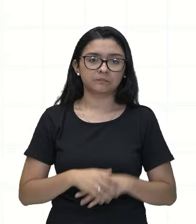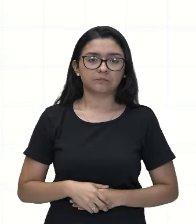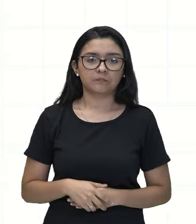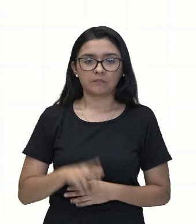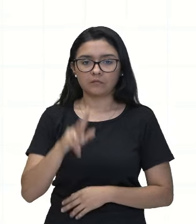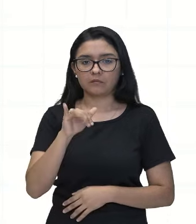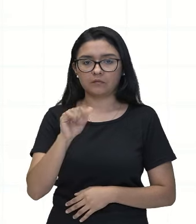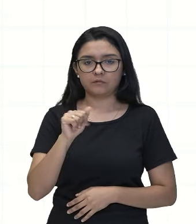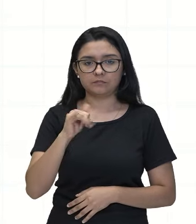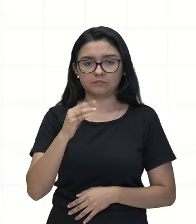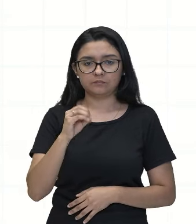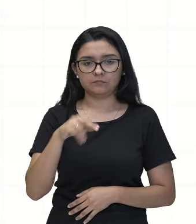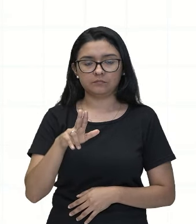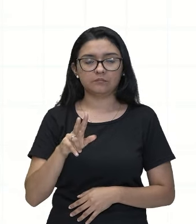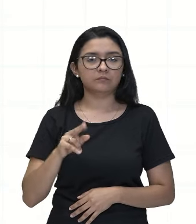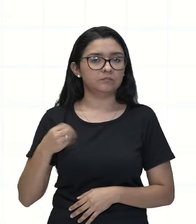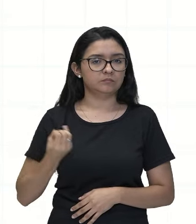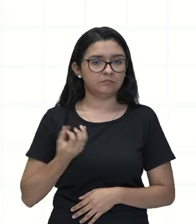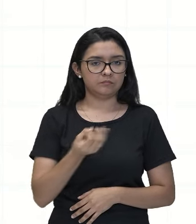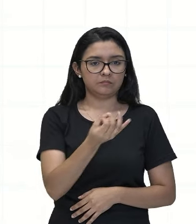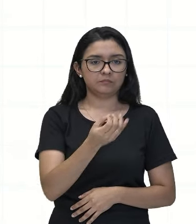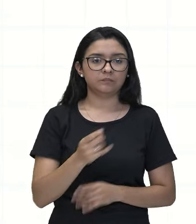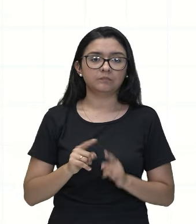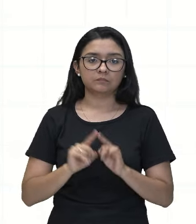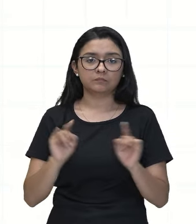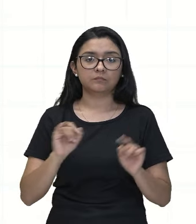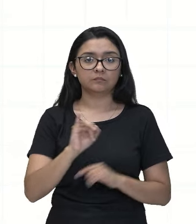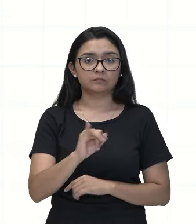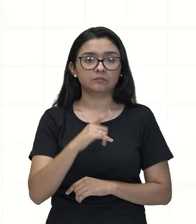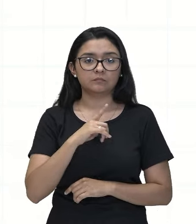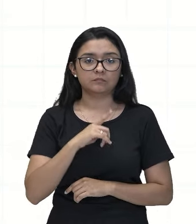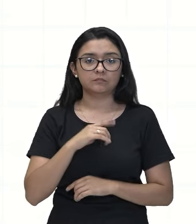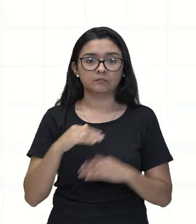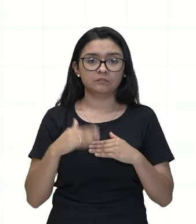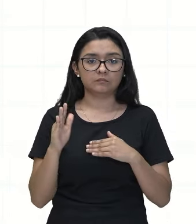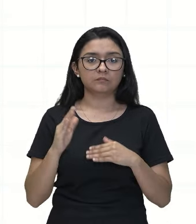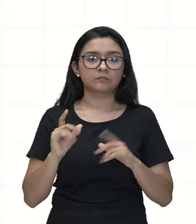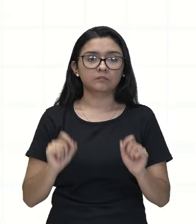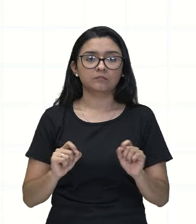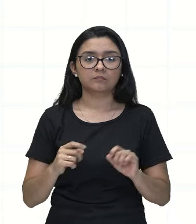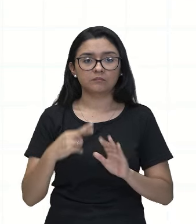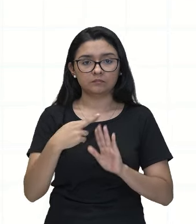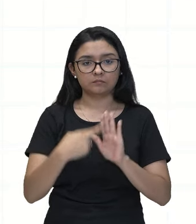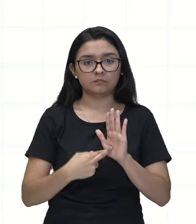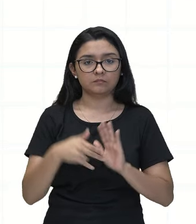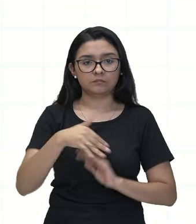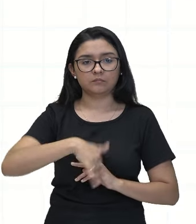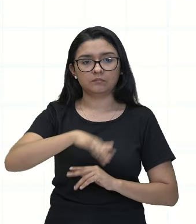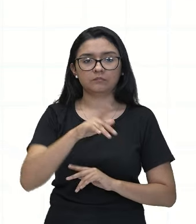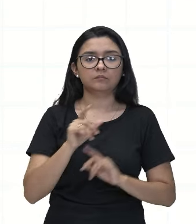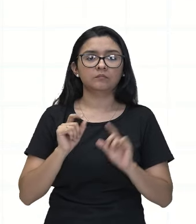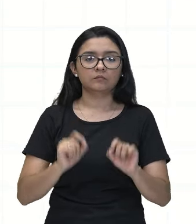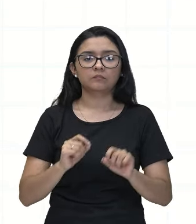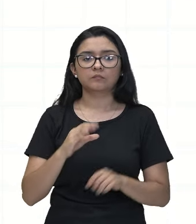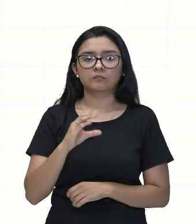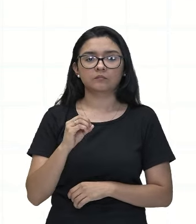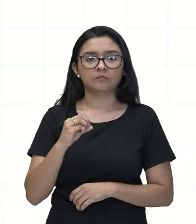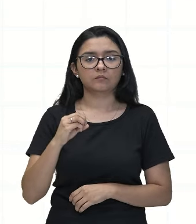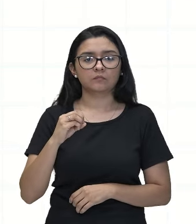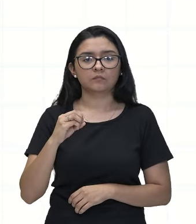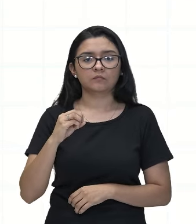ok agora se eu tiver mais de um núcleo no sujeito composto vejam aí ó o verbo